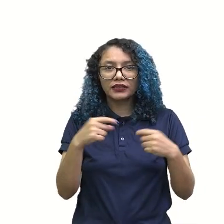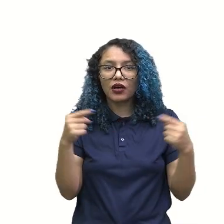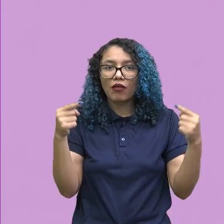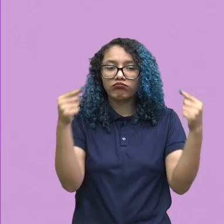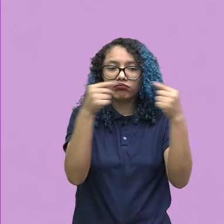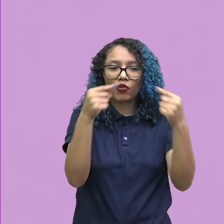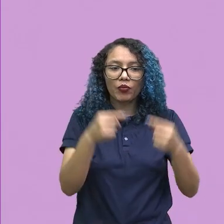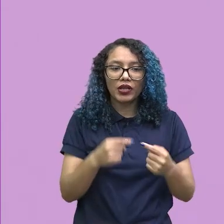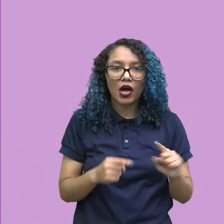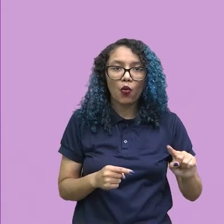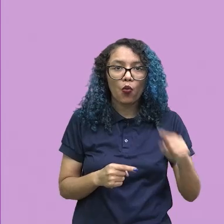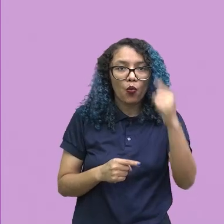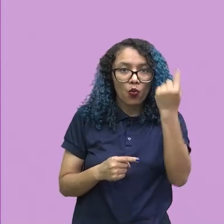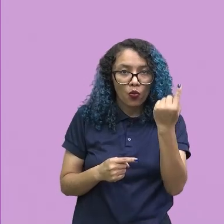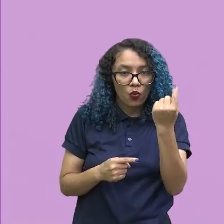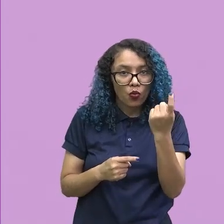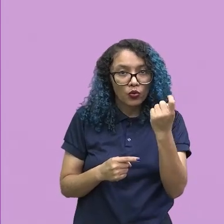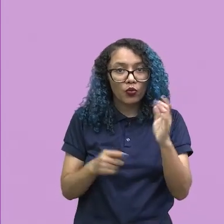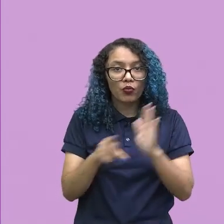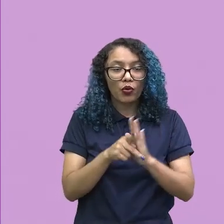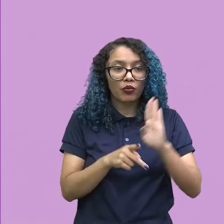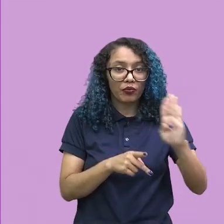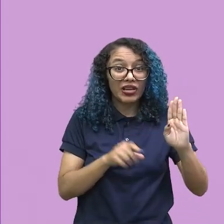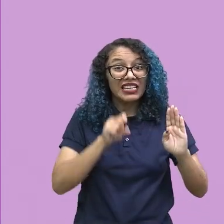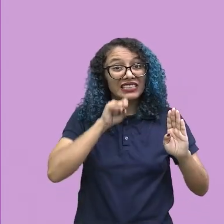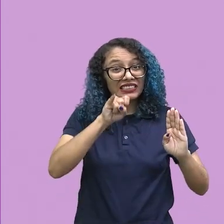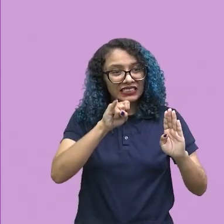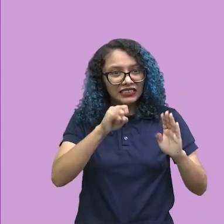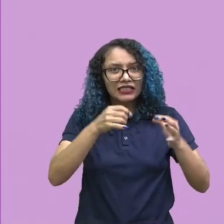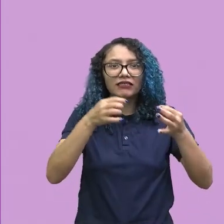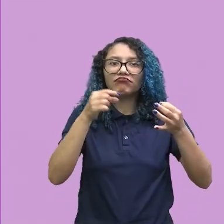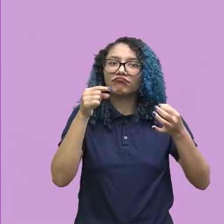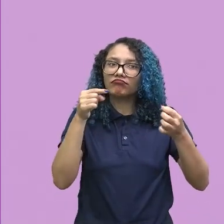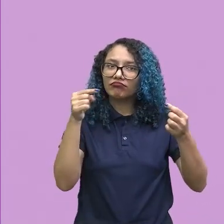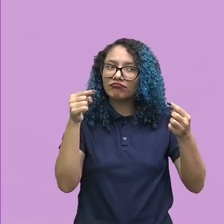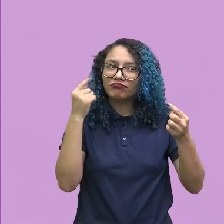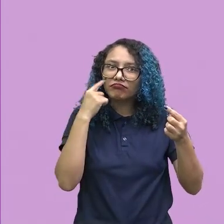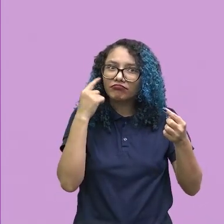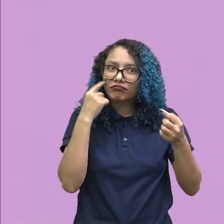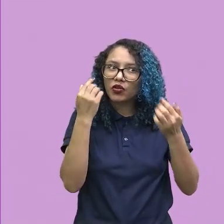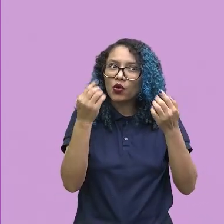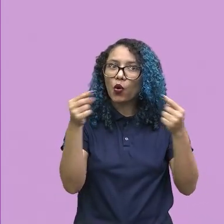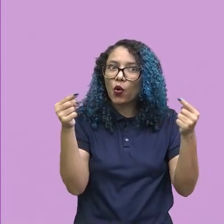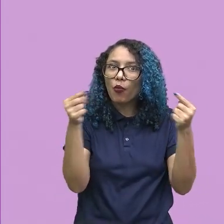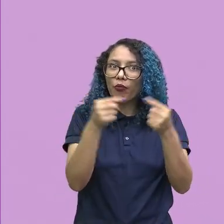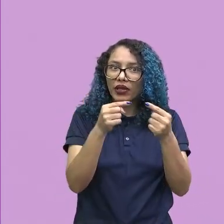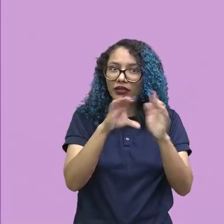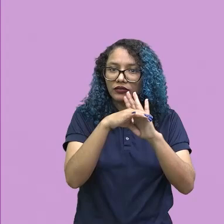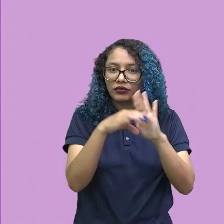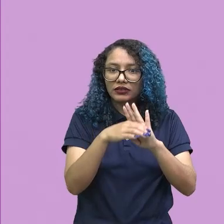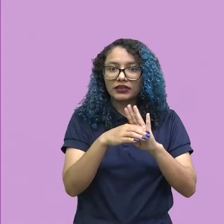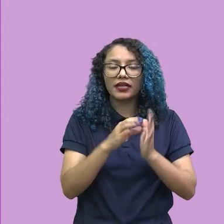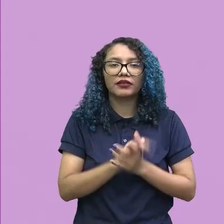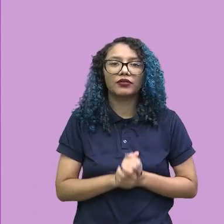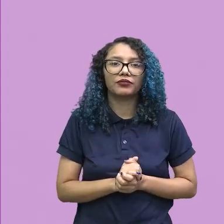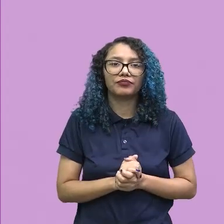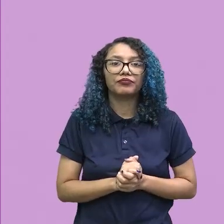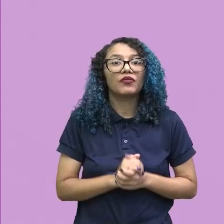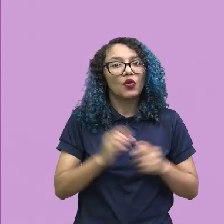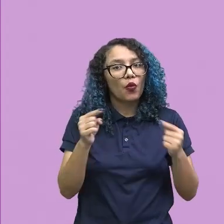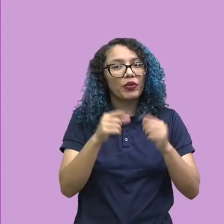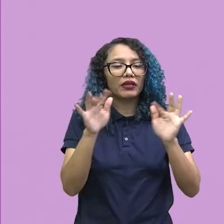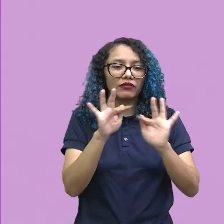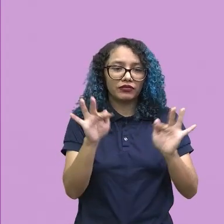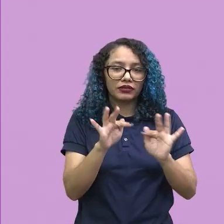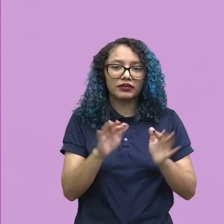Então, se obedecer esta definição, você está, sim, diante de função, não é? Mas ficou aí um pouquinho difícil para você entender, já que nós